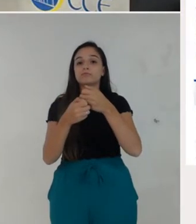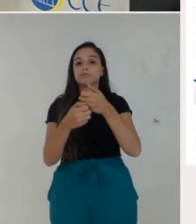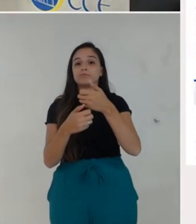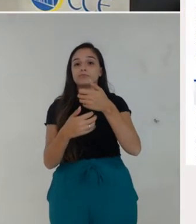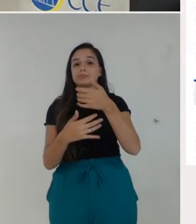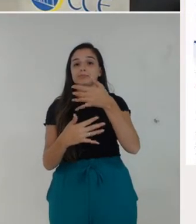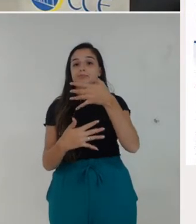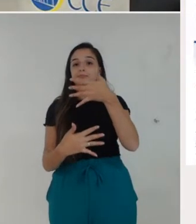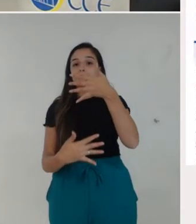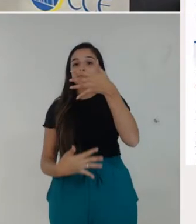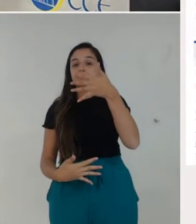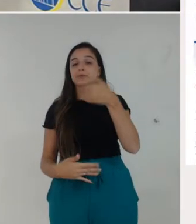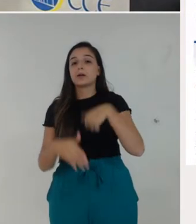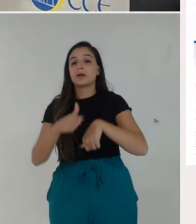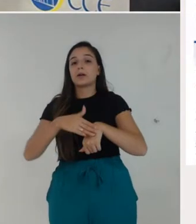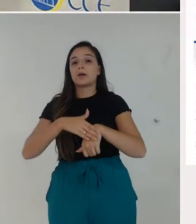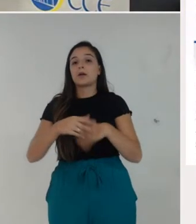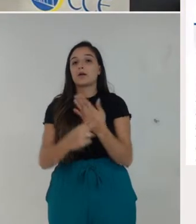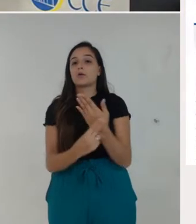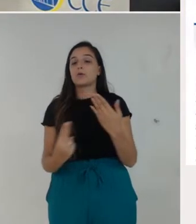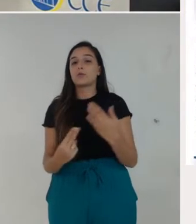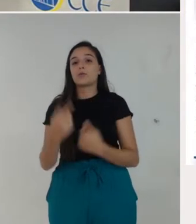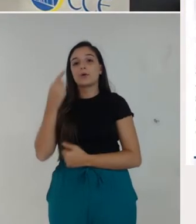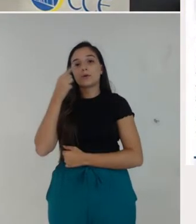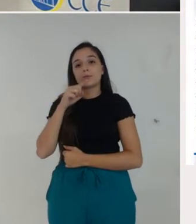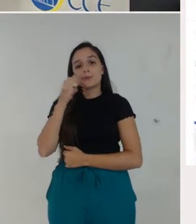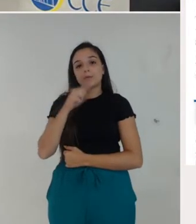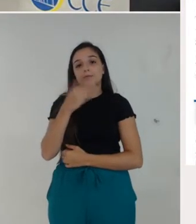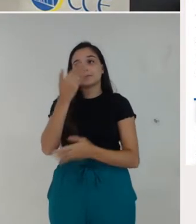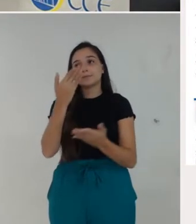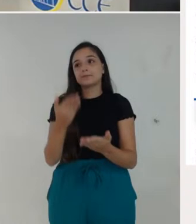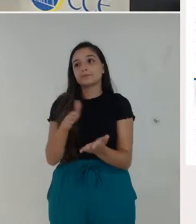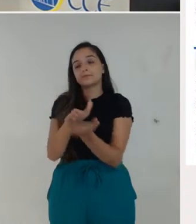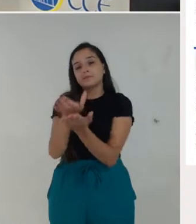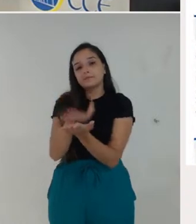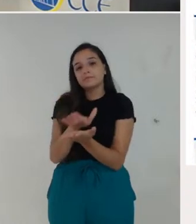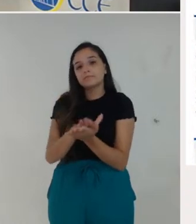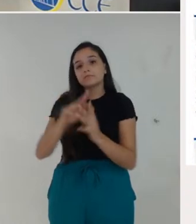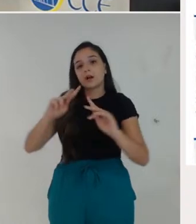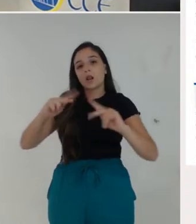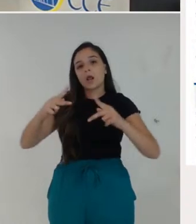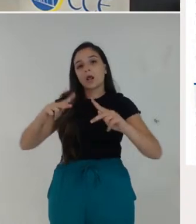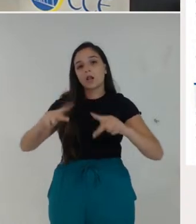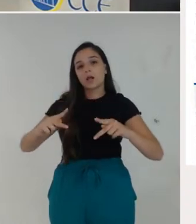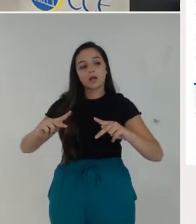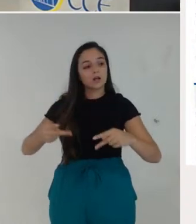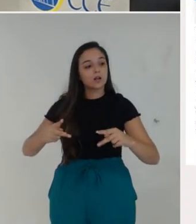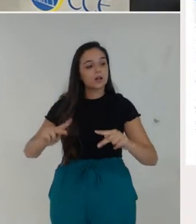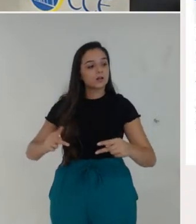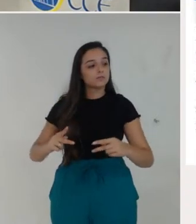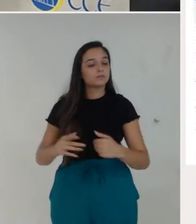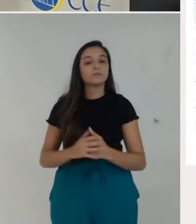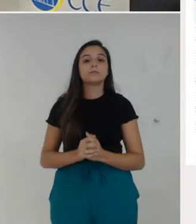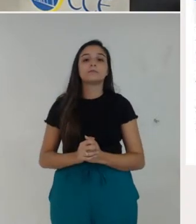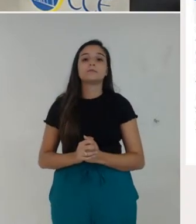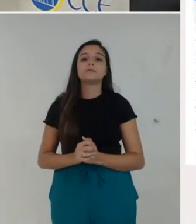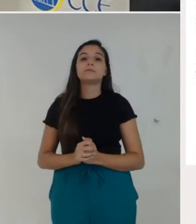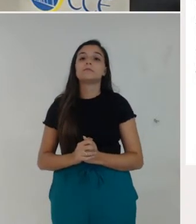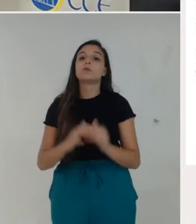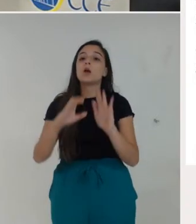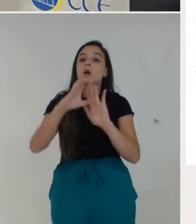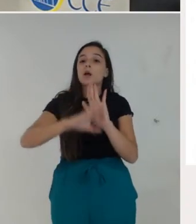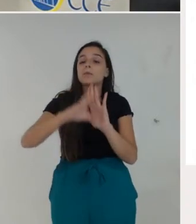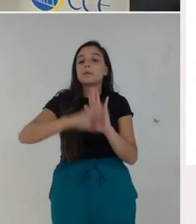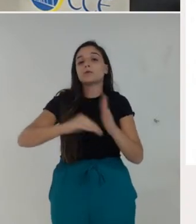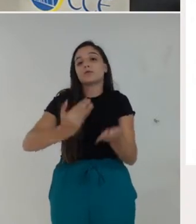vai ter acesso às publicações da professora Silvana, com os links, e abaixo também capítulos de